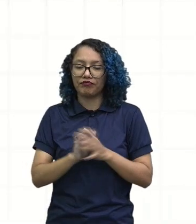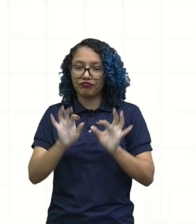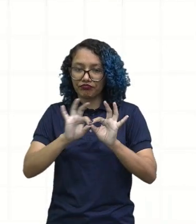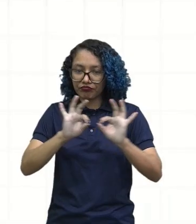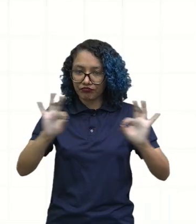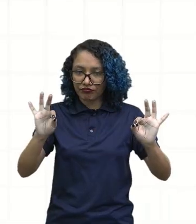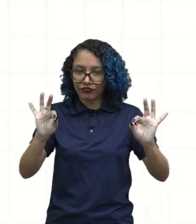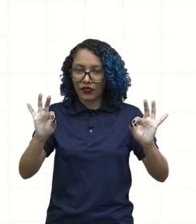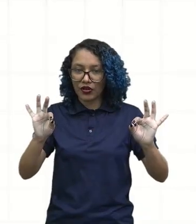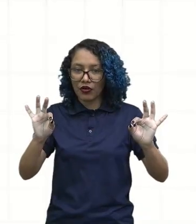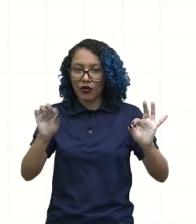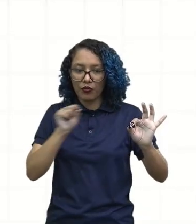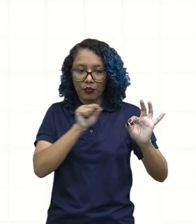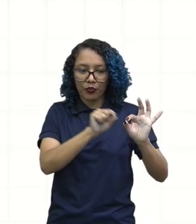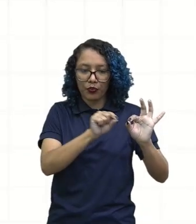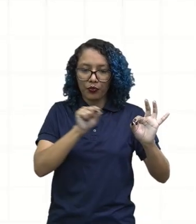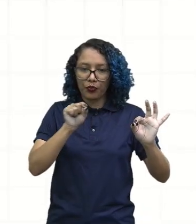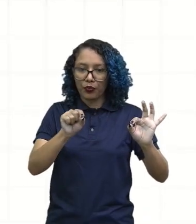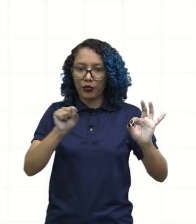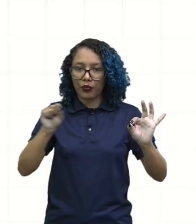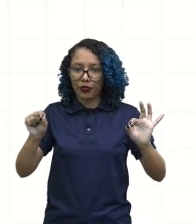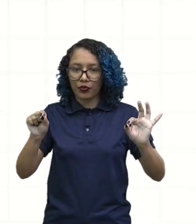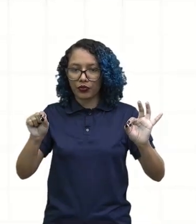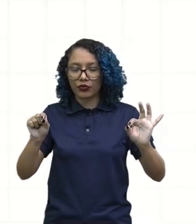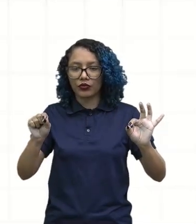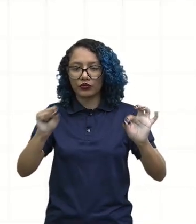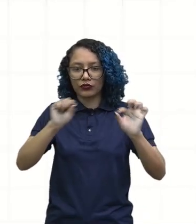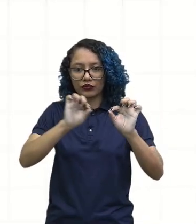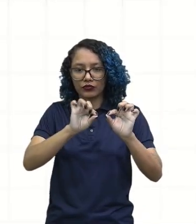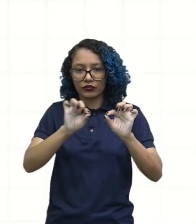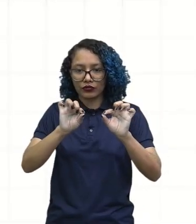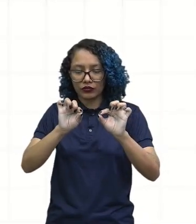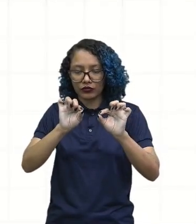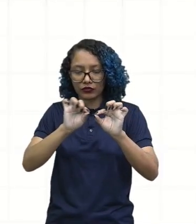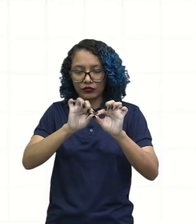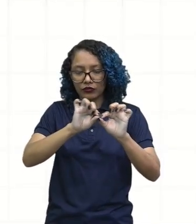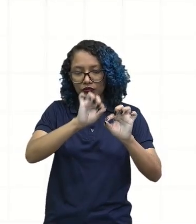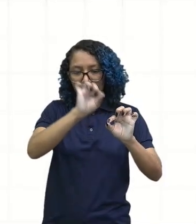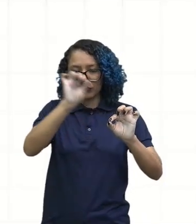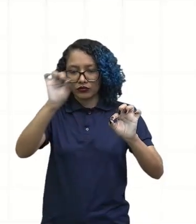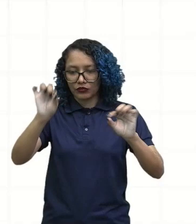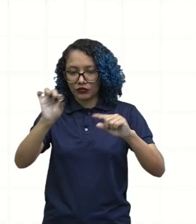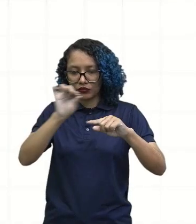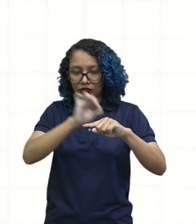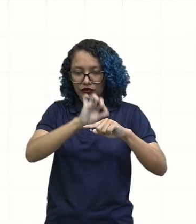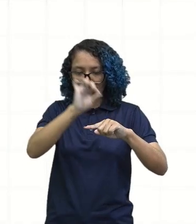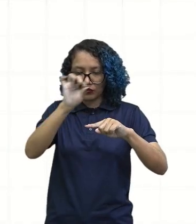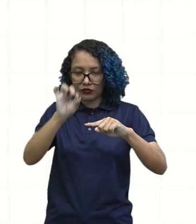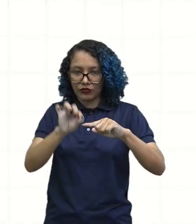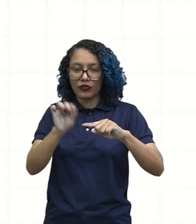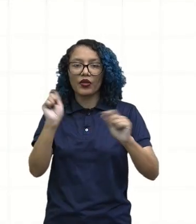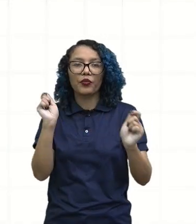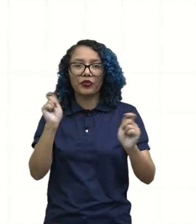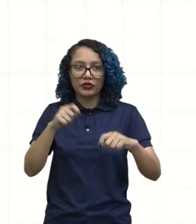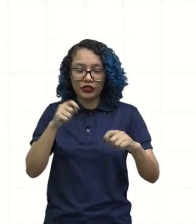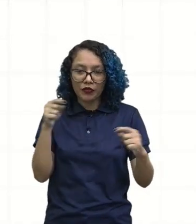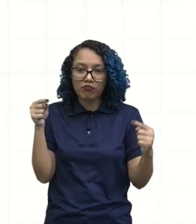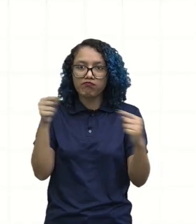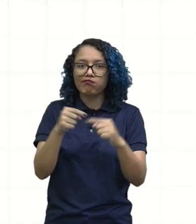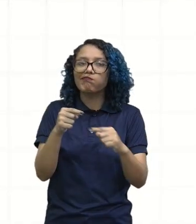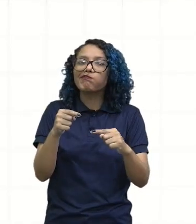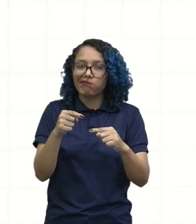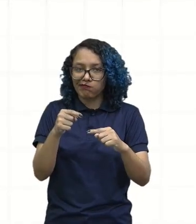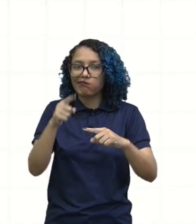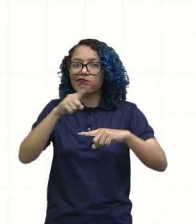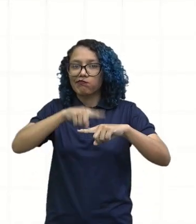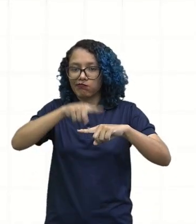que a gente falou lá, ó, um ponto sobre uma reta vai formar aí um ângulo de 180 graus, certo? Mas tem outro tipo de ângulo também.